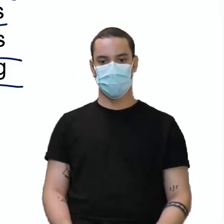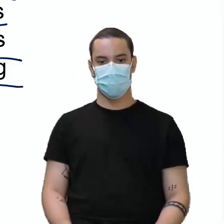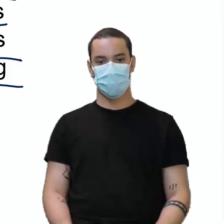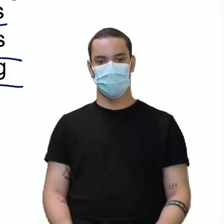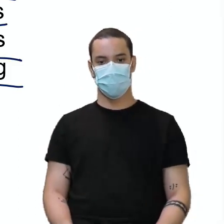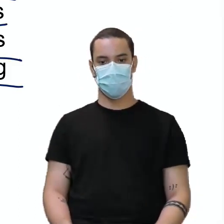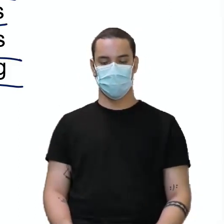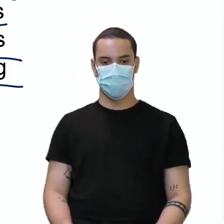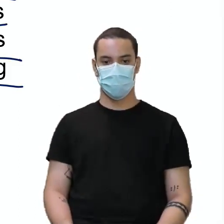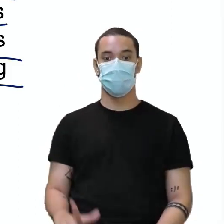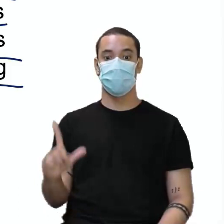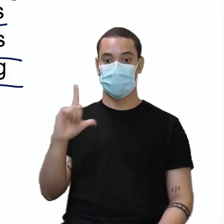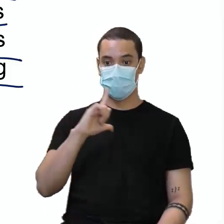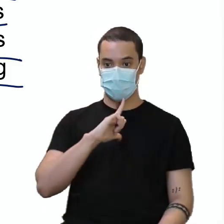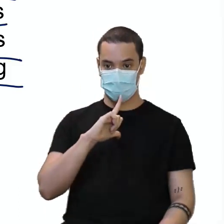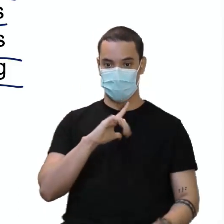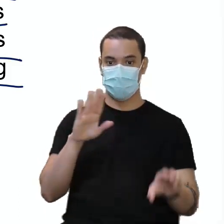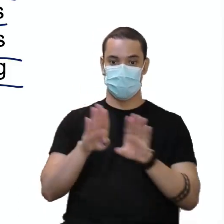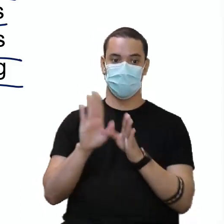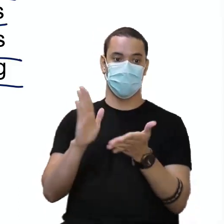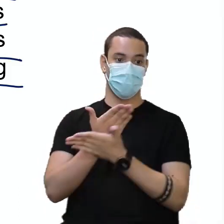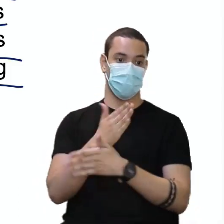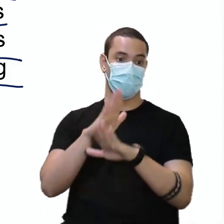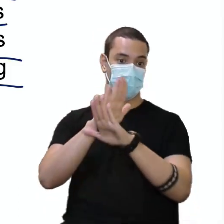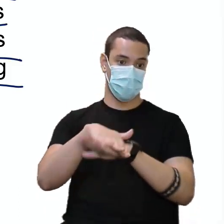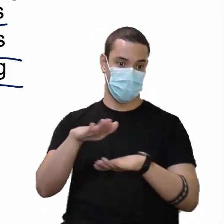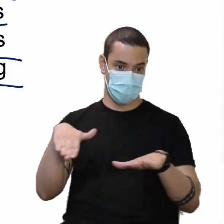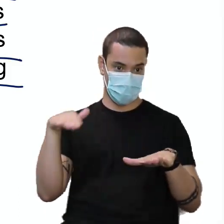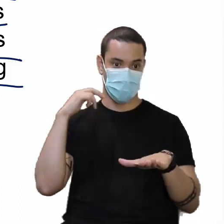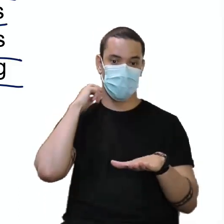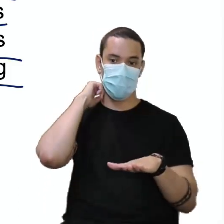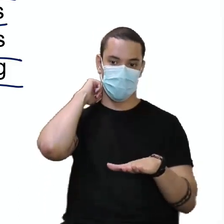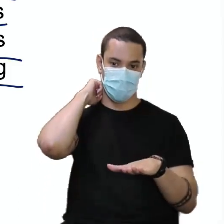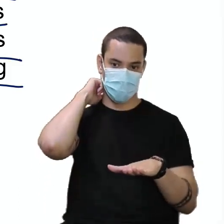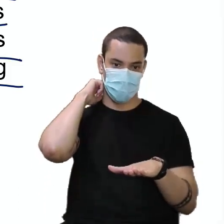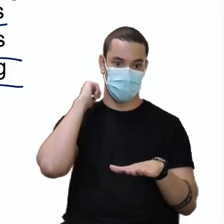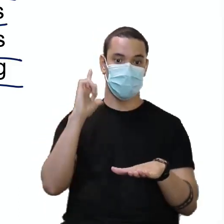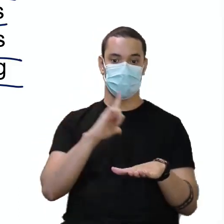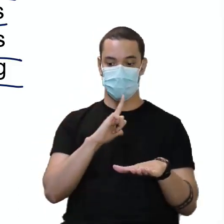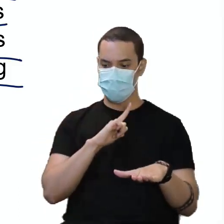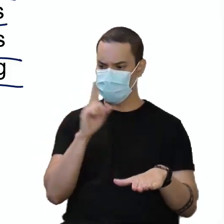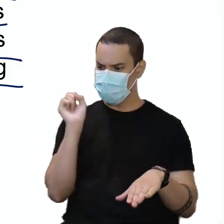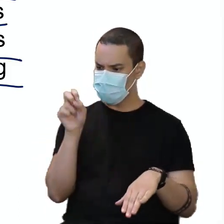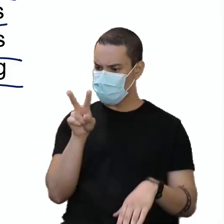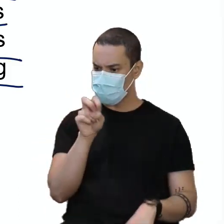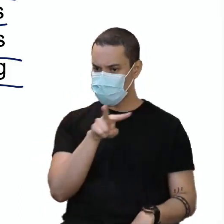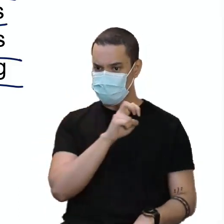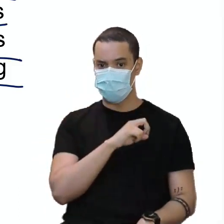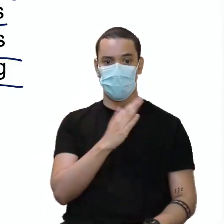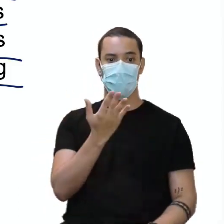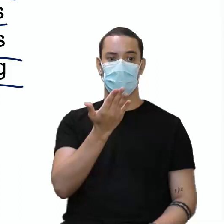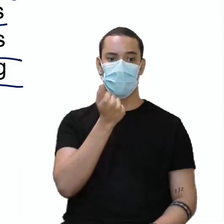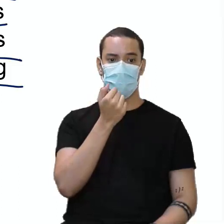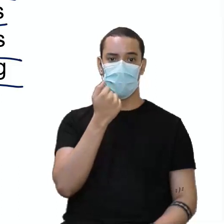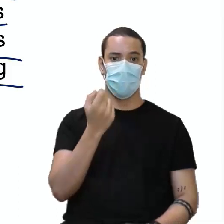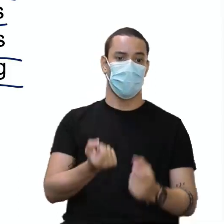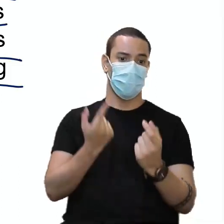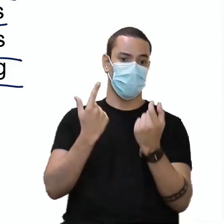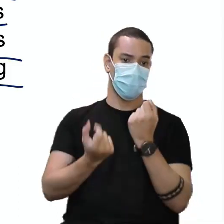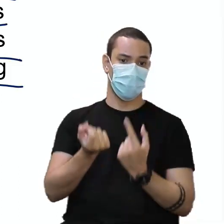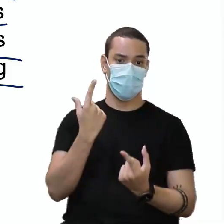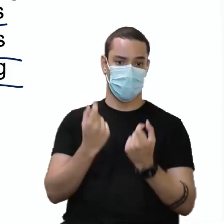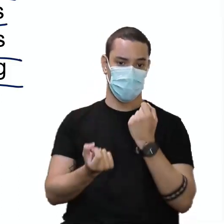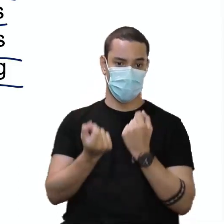soda. Havia algumas crianças, né? Tinha algumas crianças comendo pipoca e